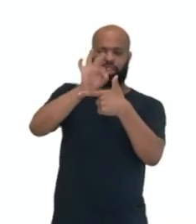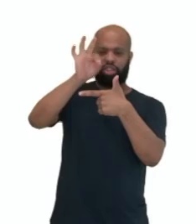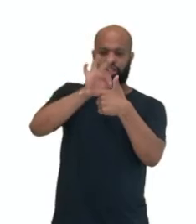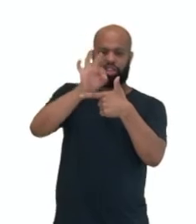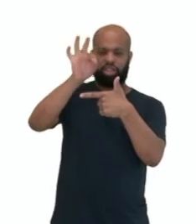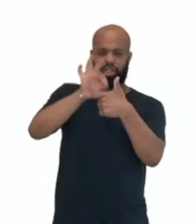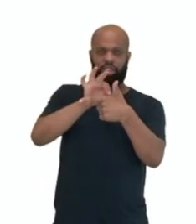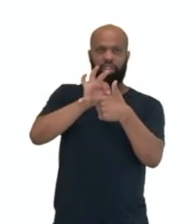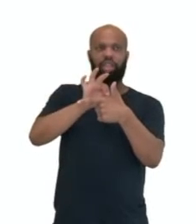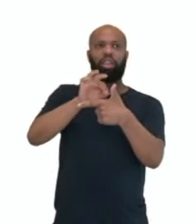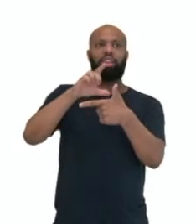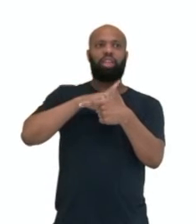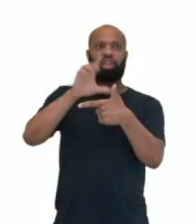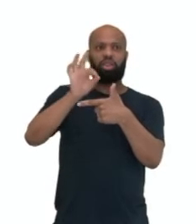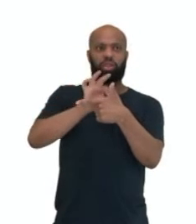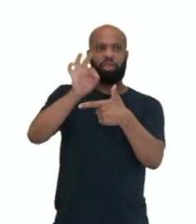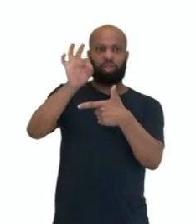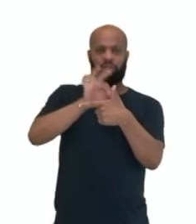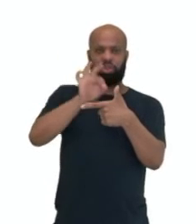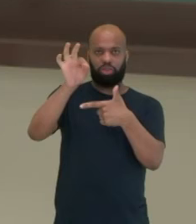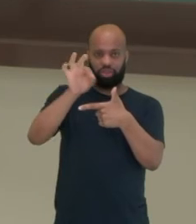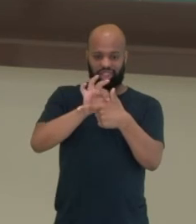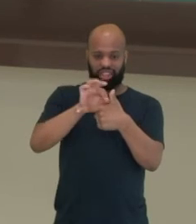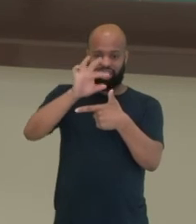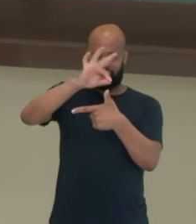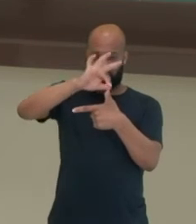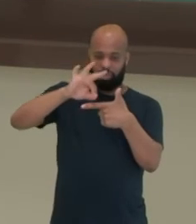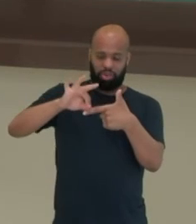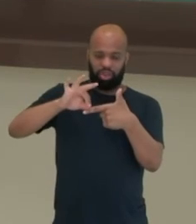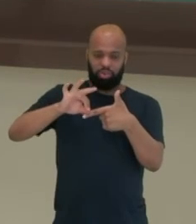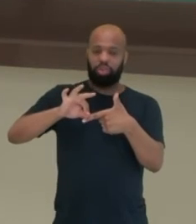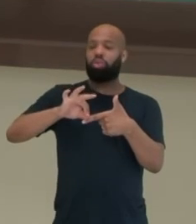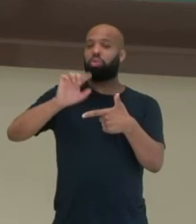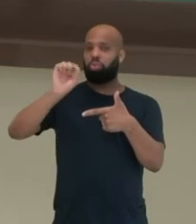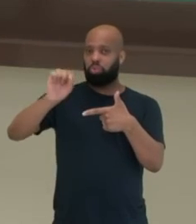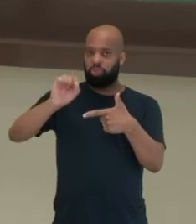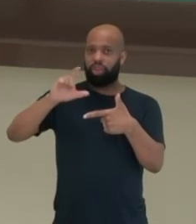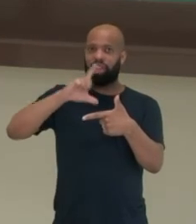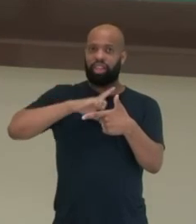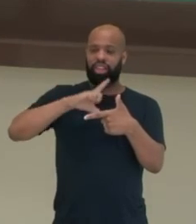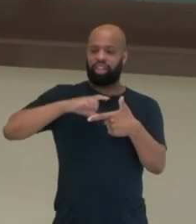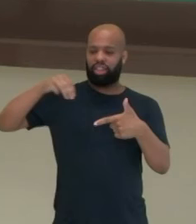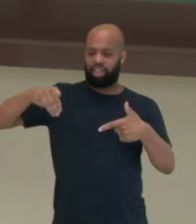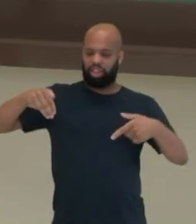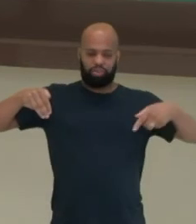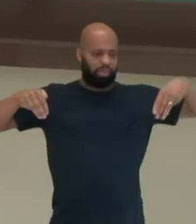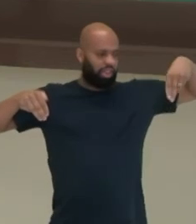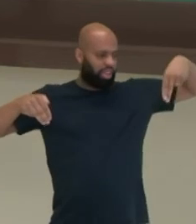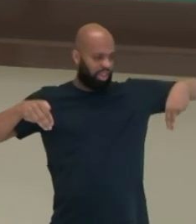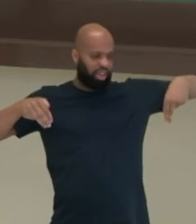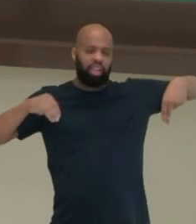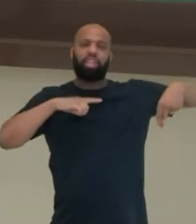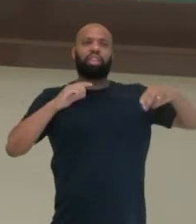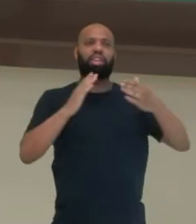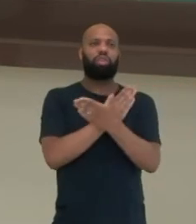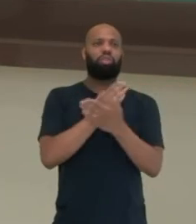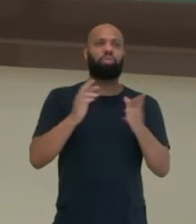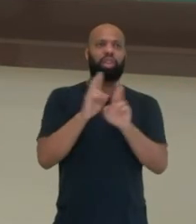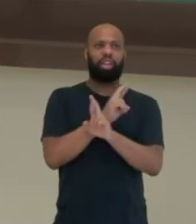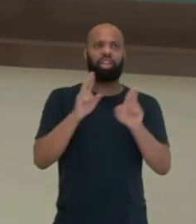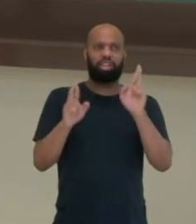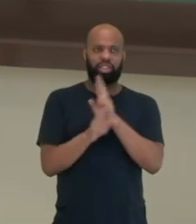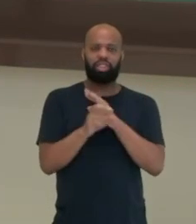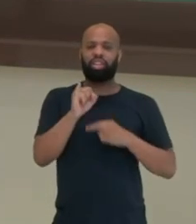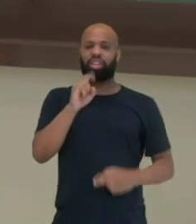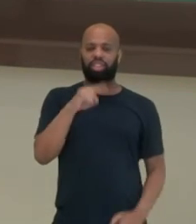hipotenusa dividida em dois pedaços, ó, N e M, que são as duas projeções que a gente chama. Ele tem algumas relações ali, ó. Um cateto